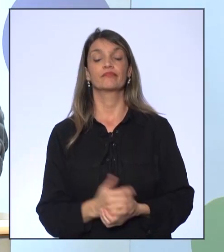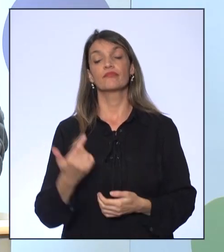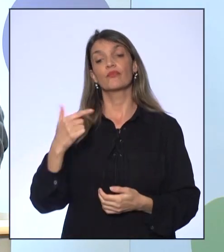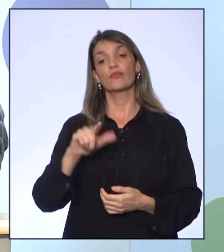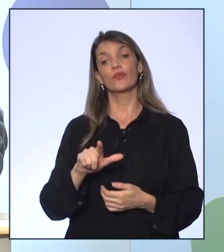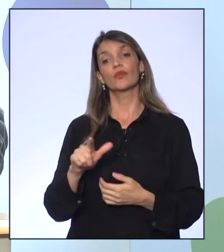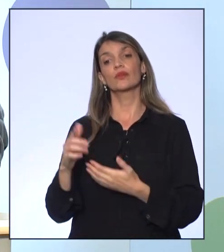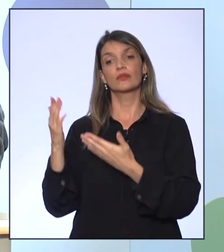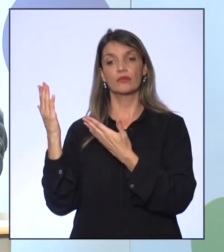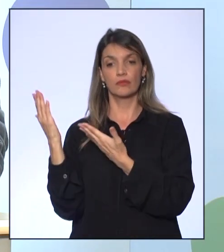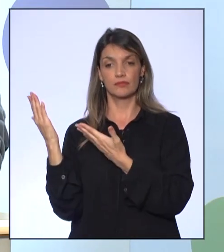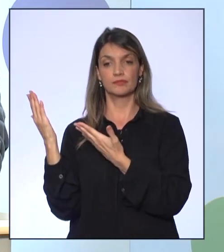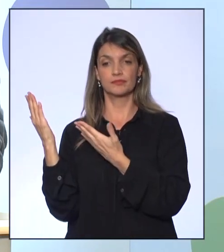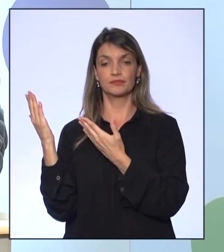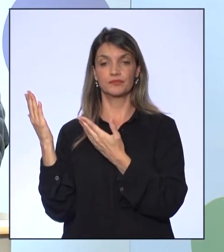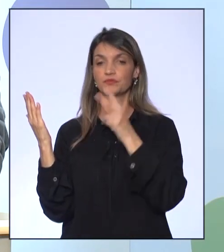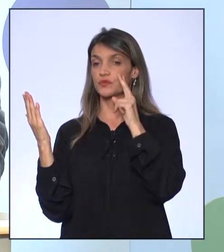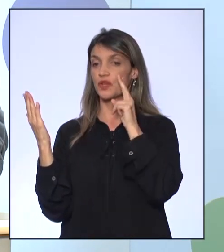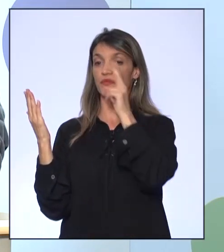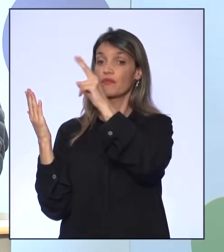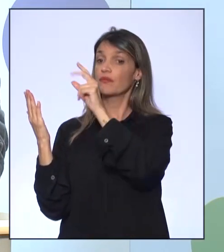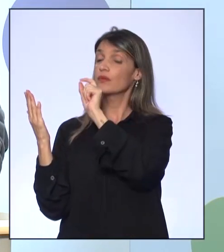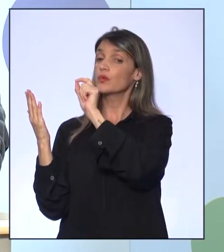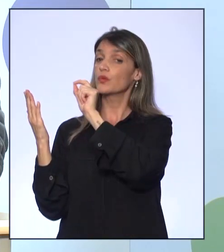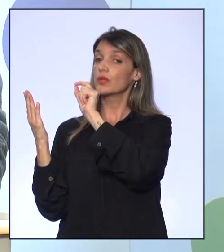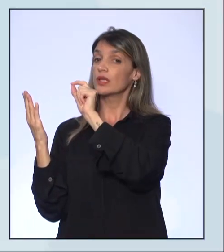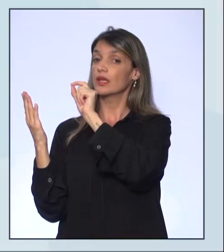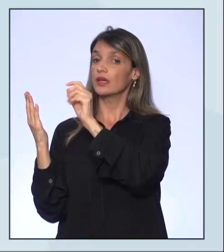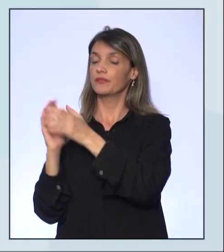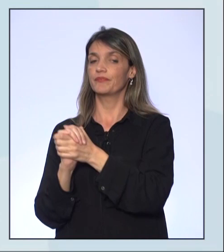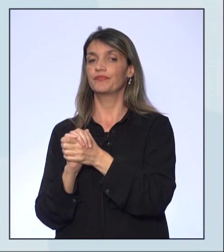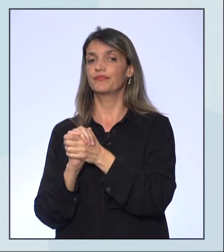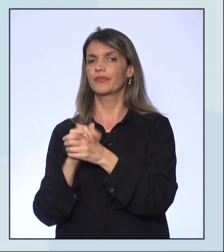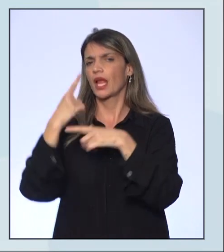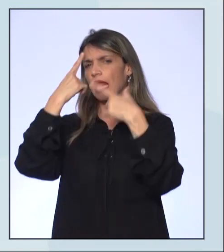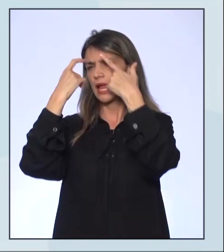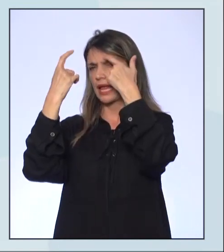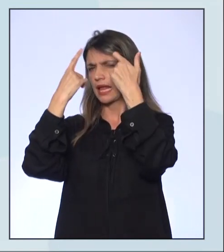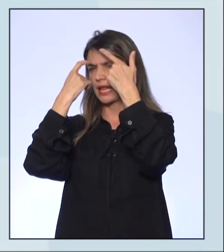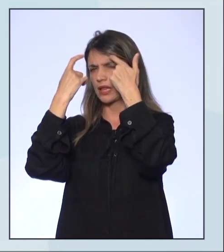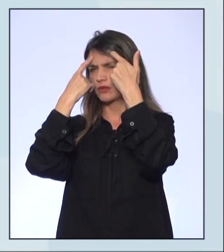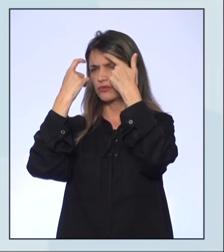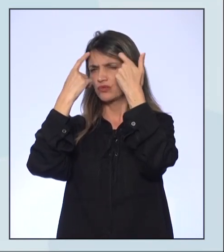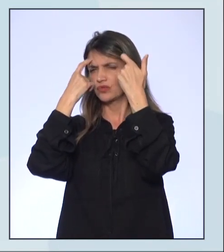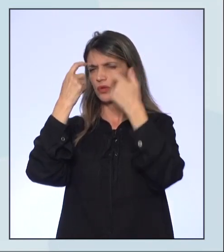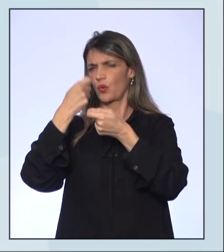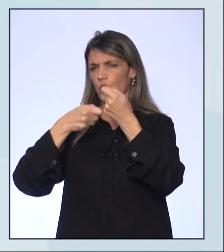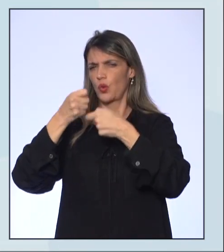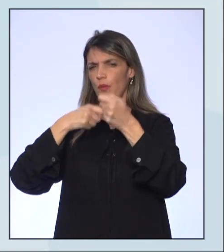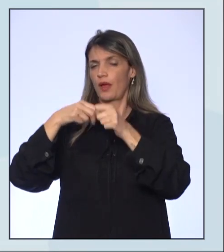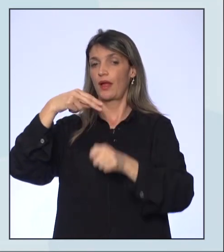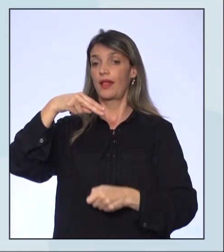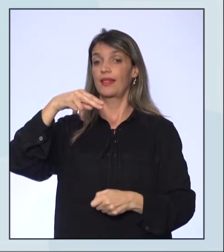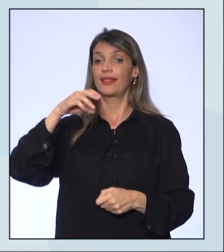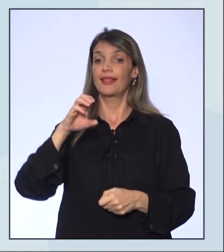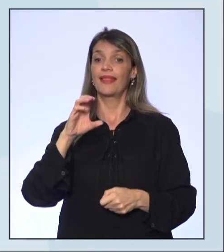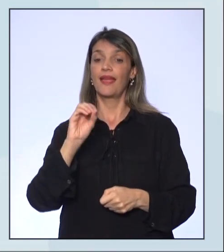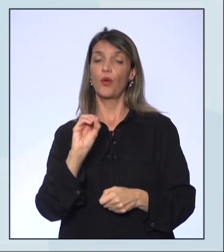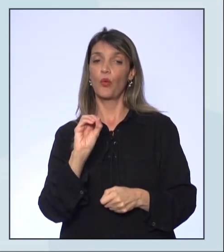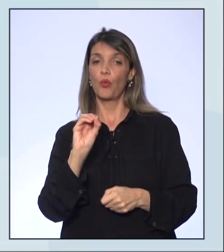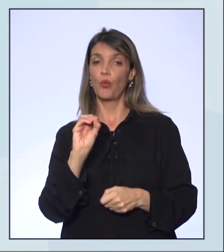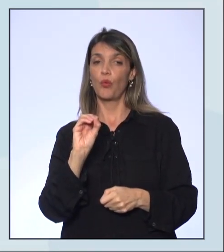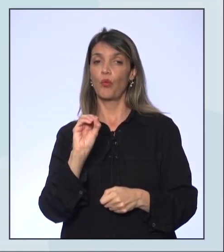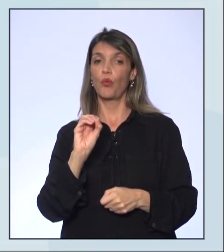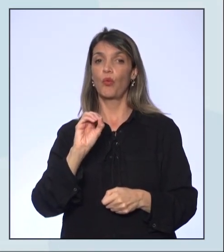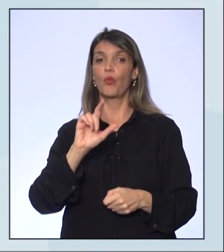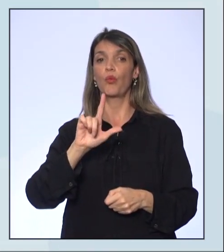Na próxima tela, a gente vai ver aí uma questão de uma ideologia econômica, né? É a questão do neoliberalismo, né? Essa denominação